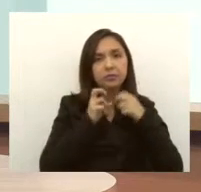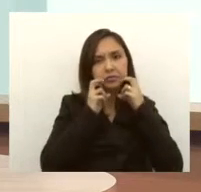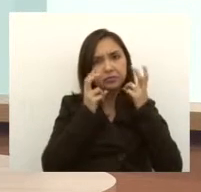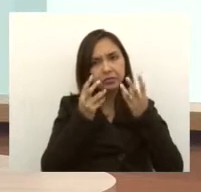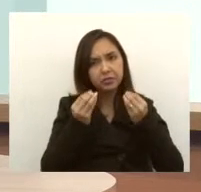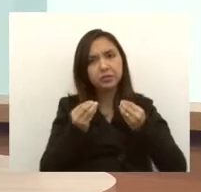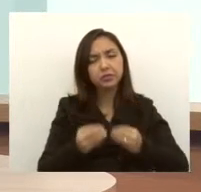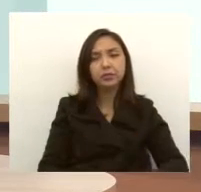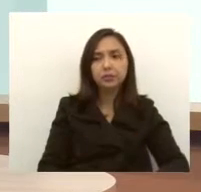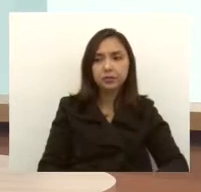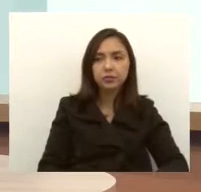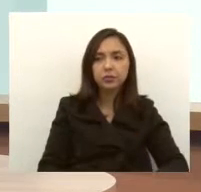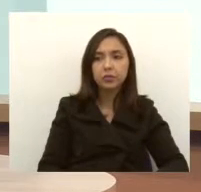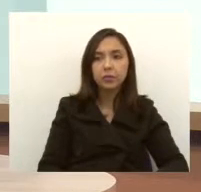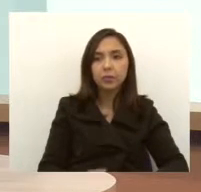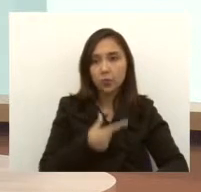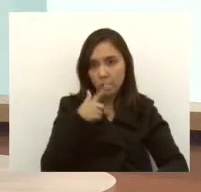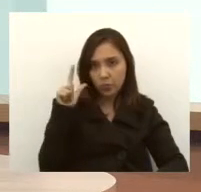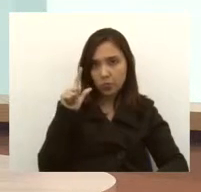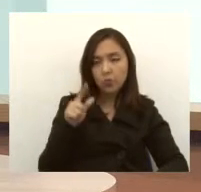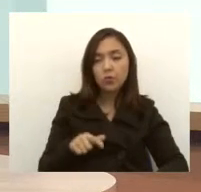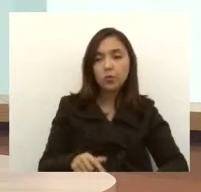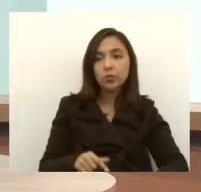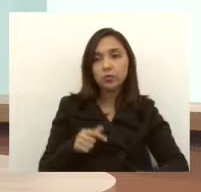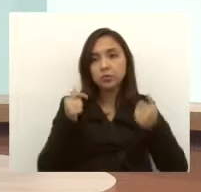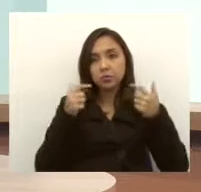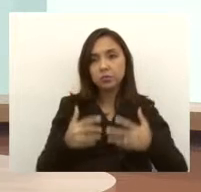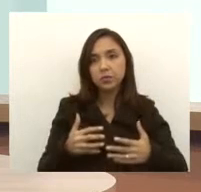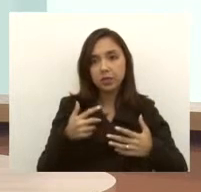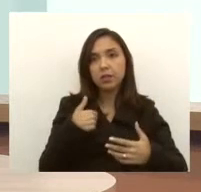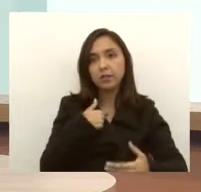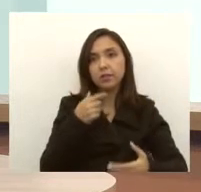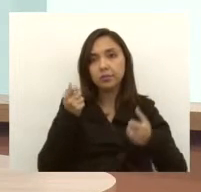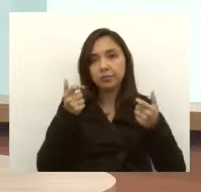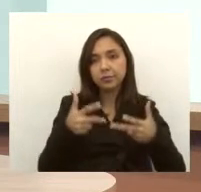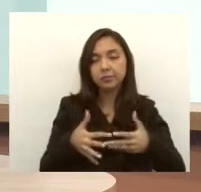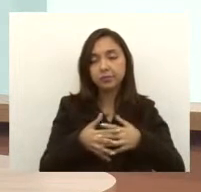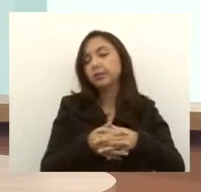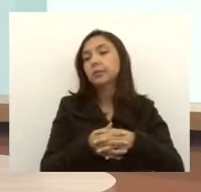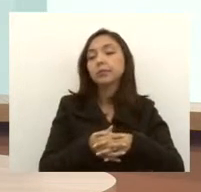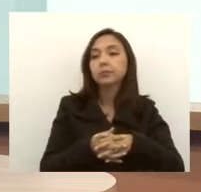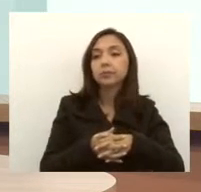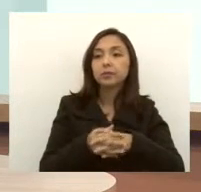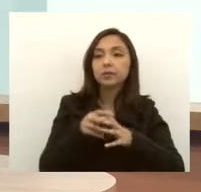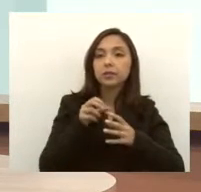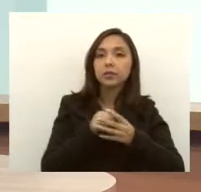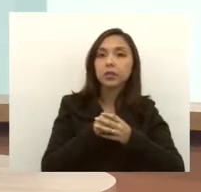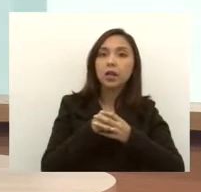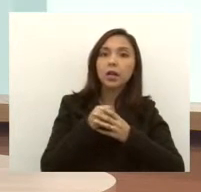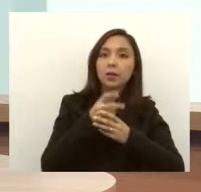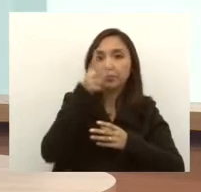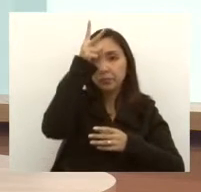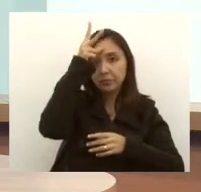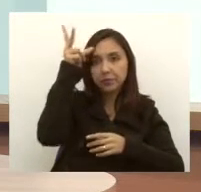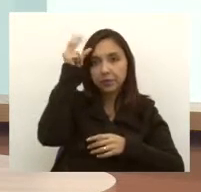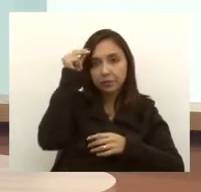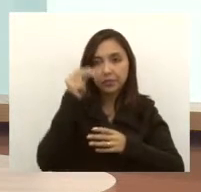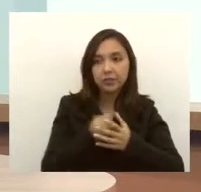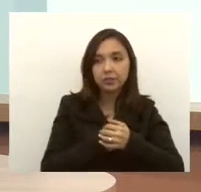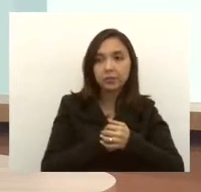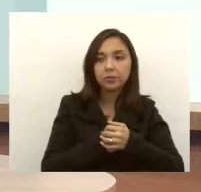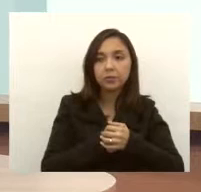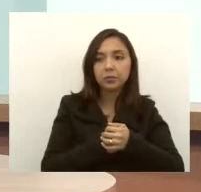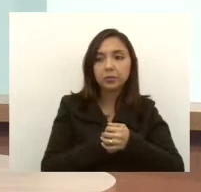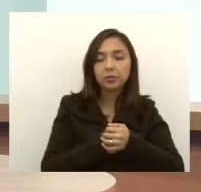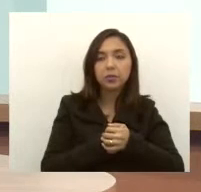vergonha. Outra vergonha que eu gostaria de falar aqui é o site da prefeitura.